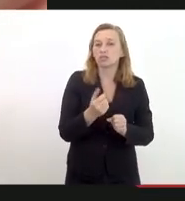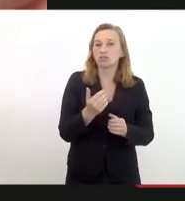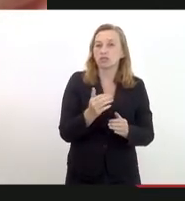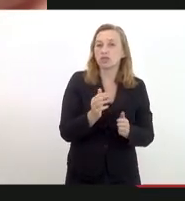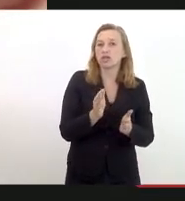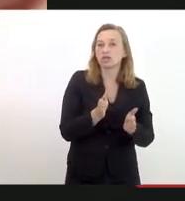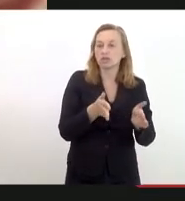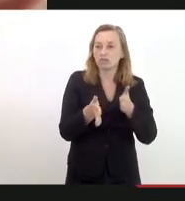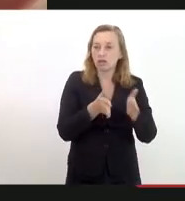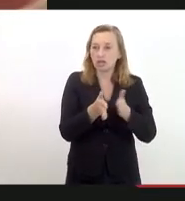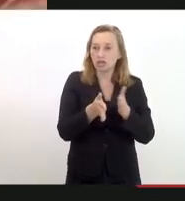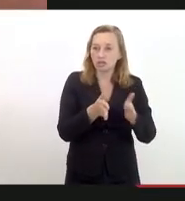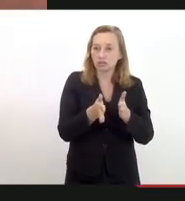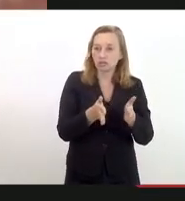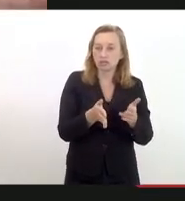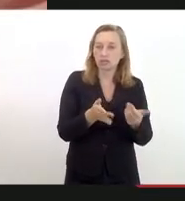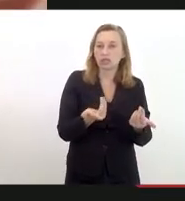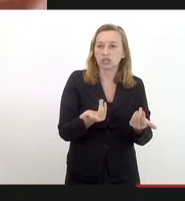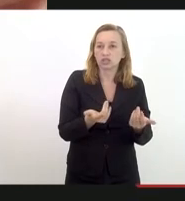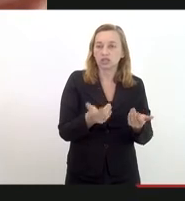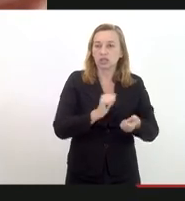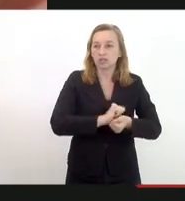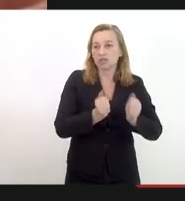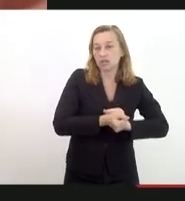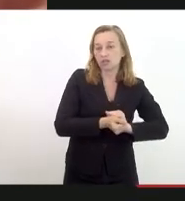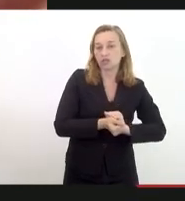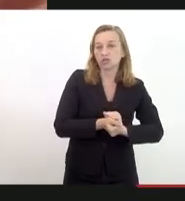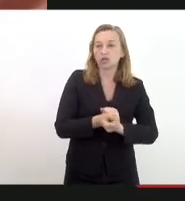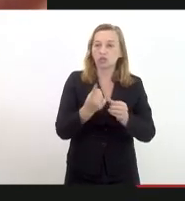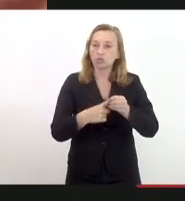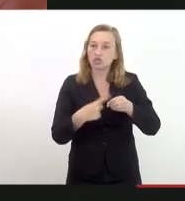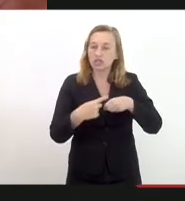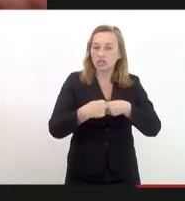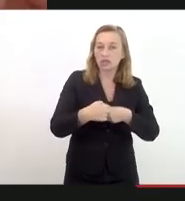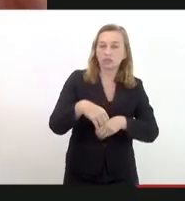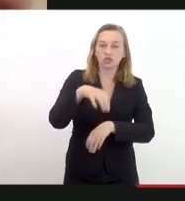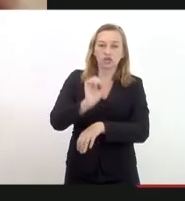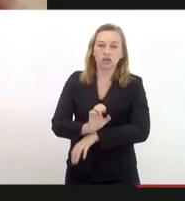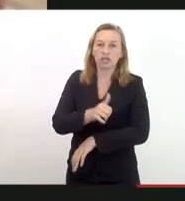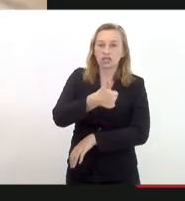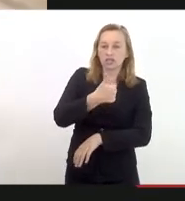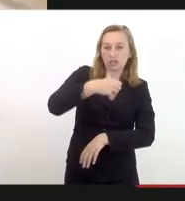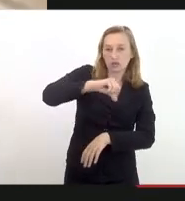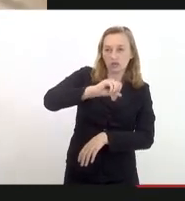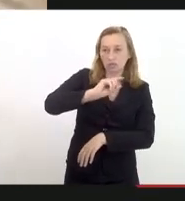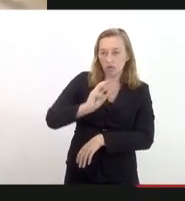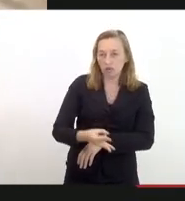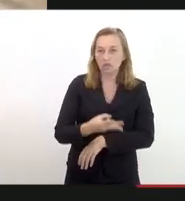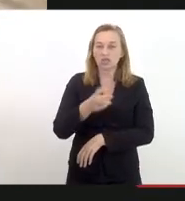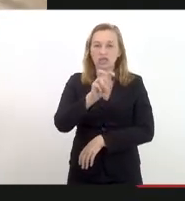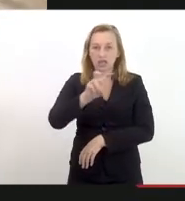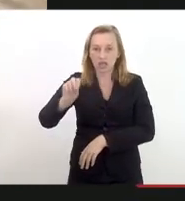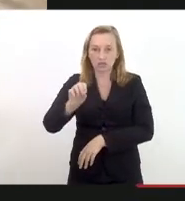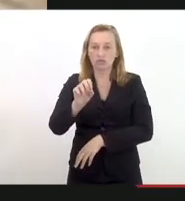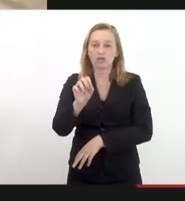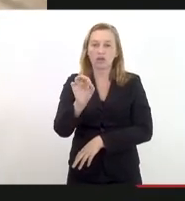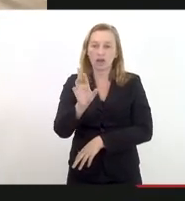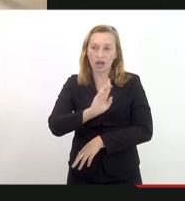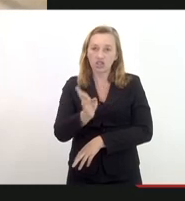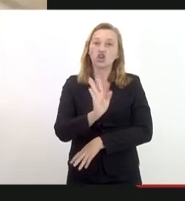centralização para os municípios do Estado, em torno de 19 milhões e 500 mil reais. Isso já